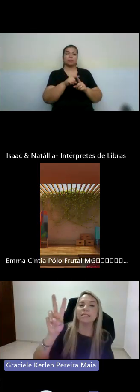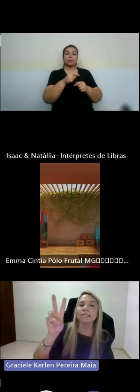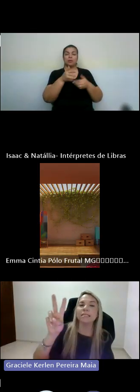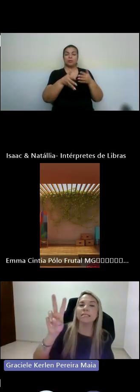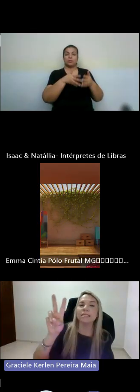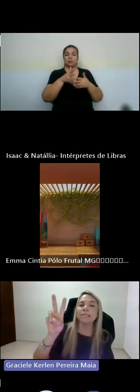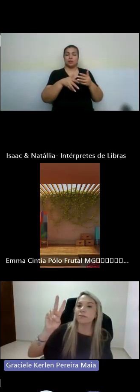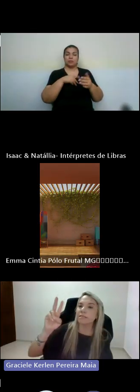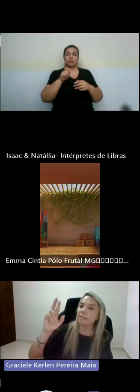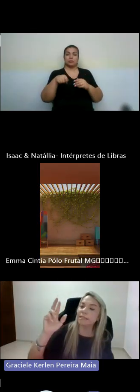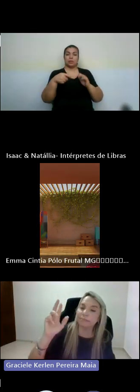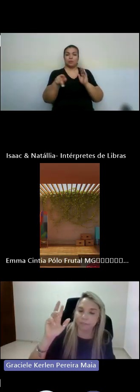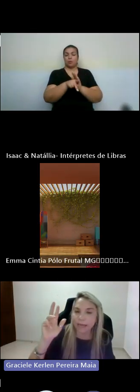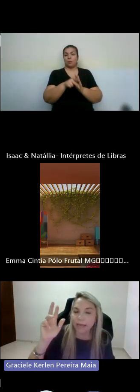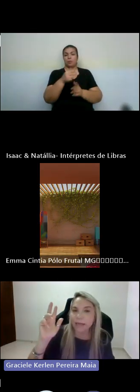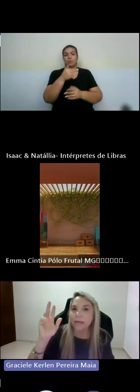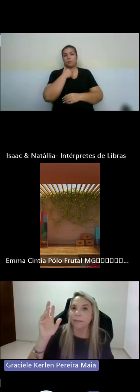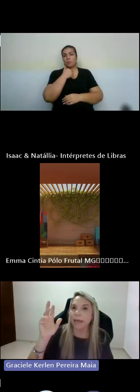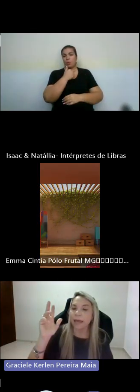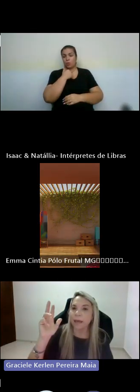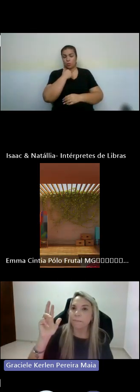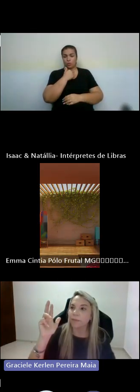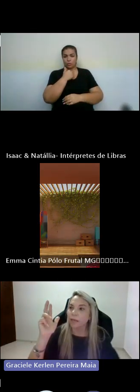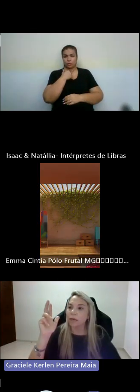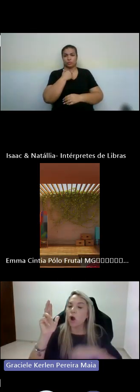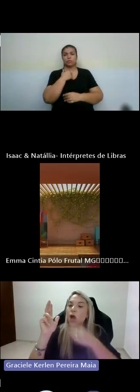ele exige que você, né,